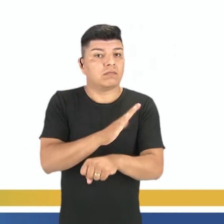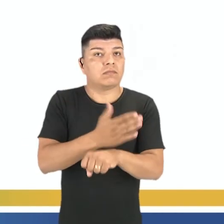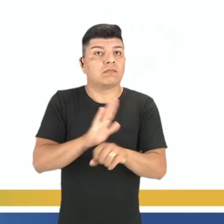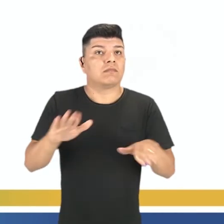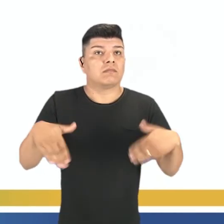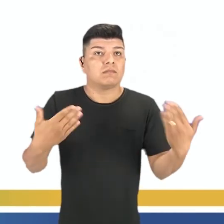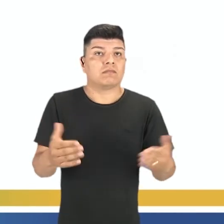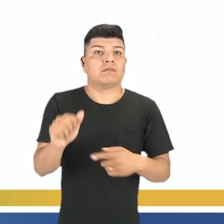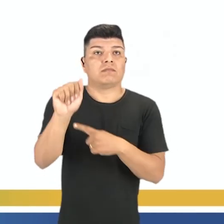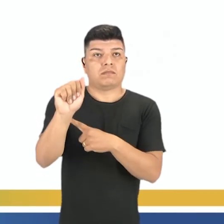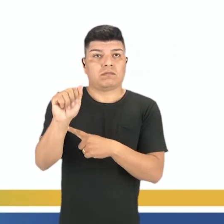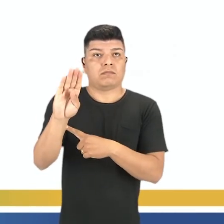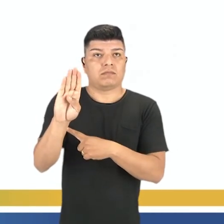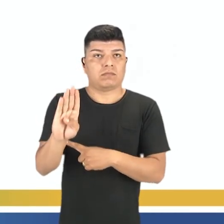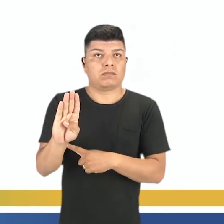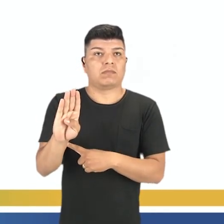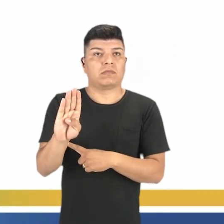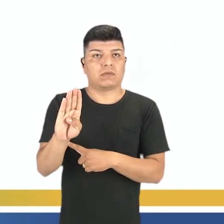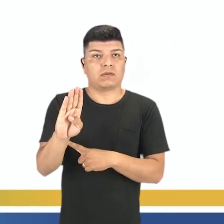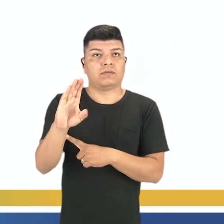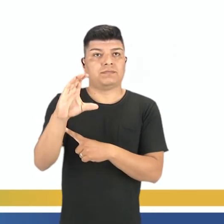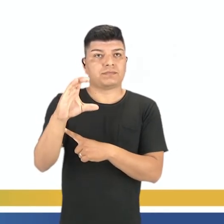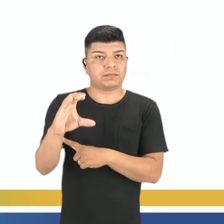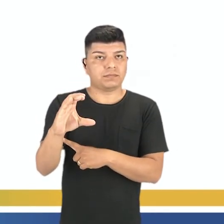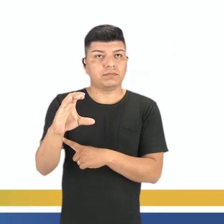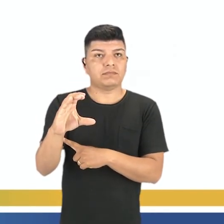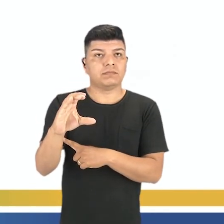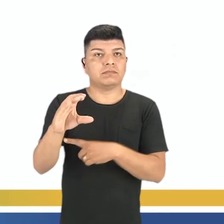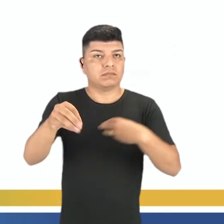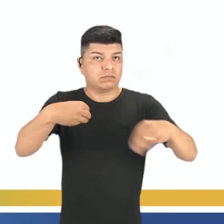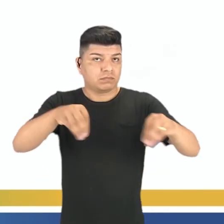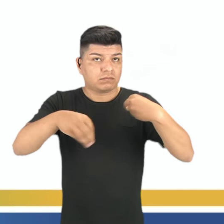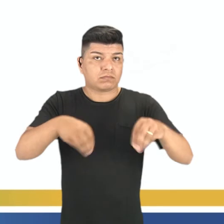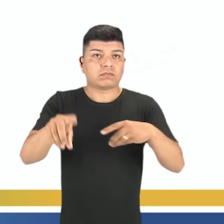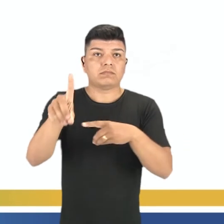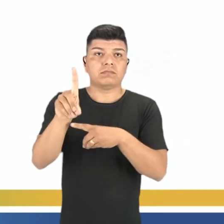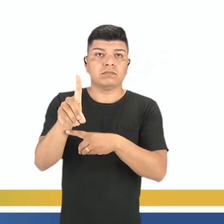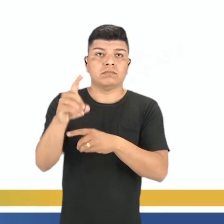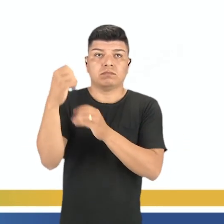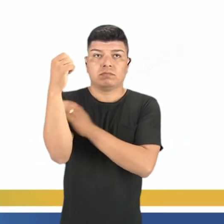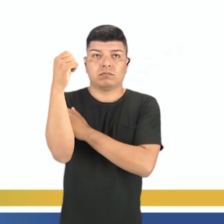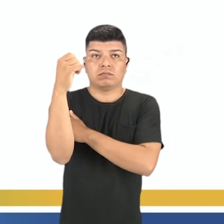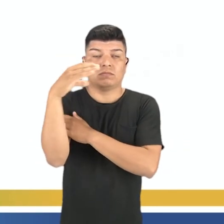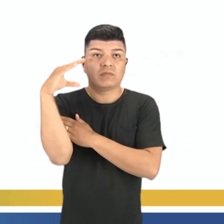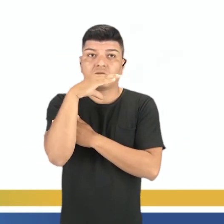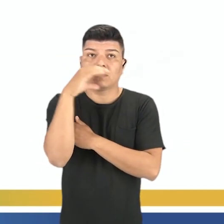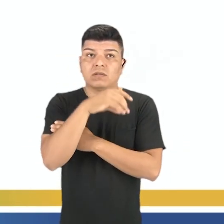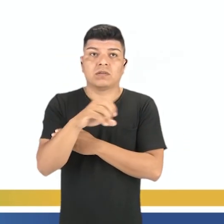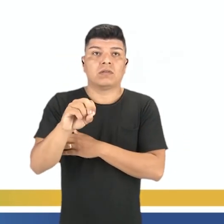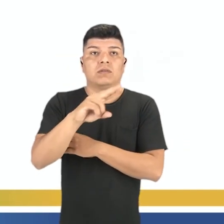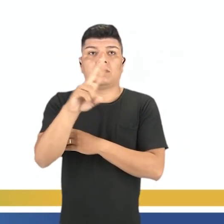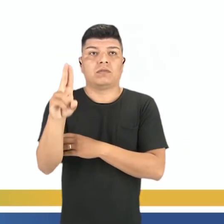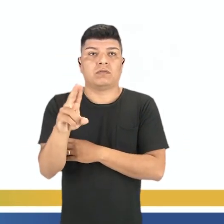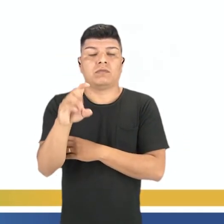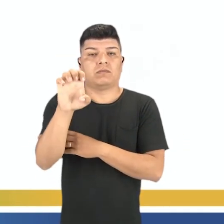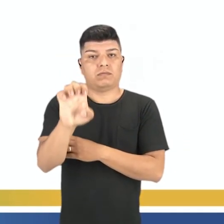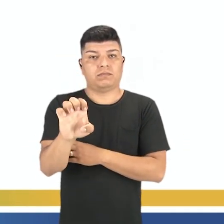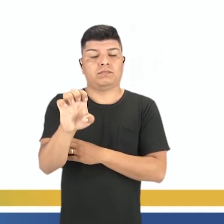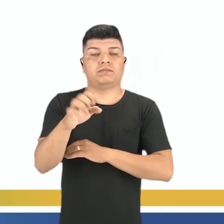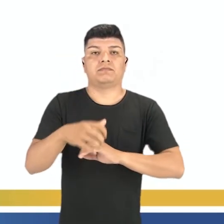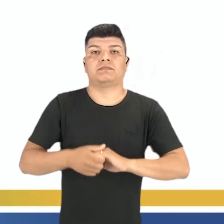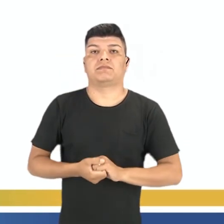precisa treinar é anaeróbica, aeróbica, flexibilidade, força de